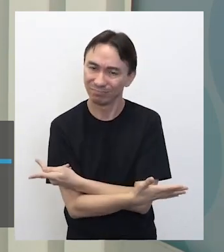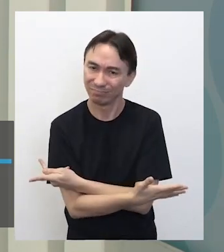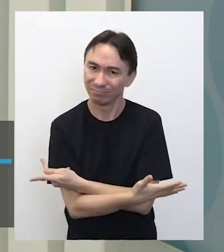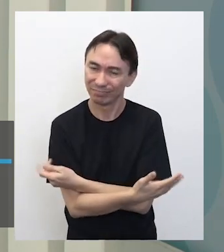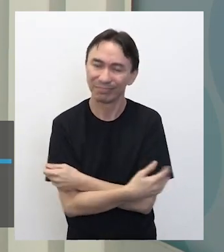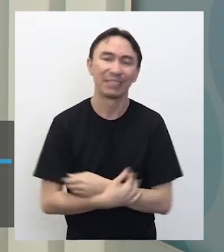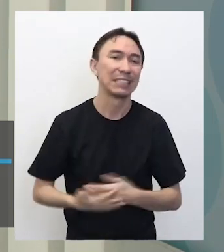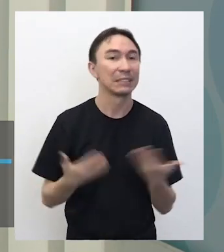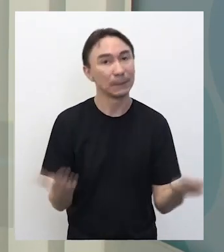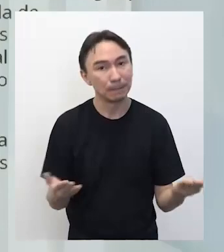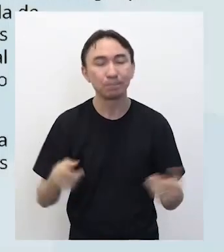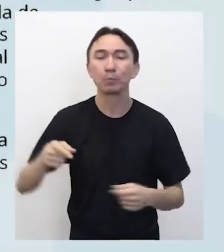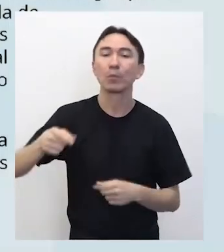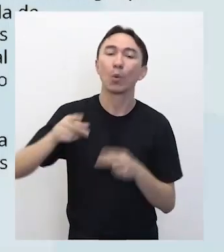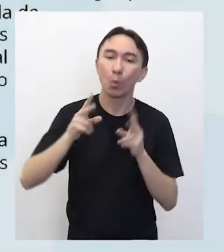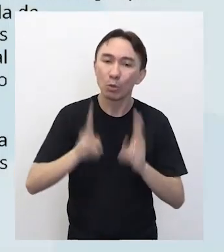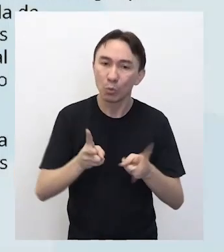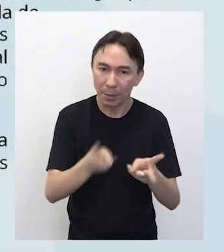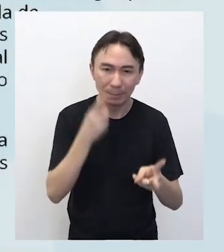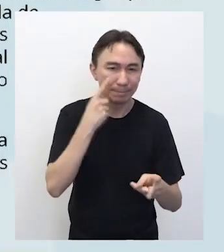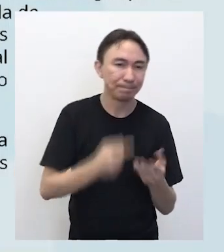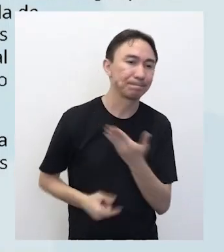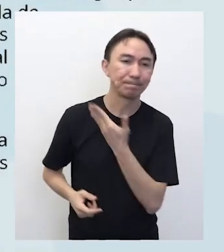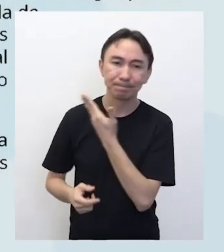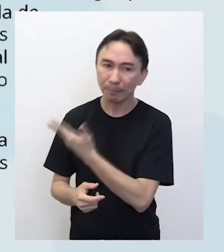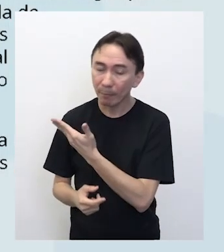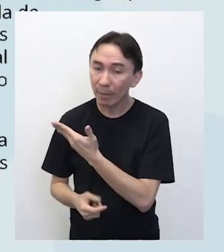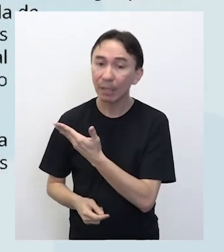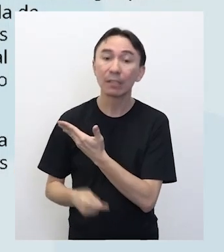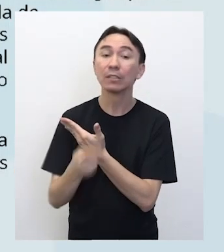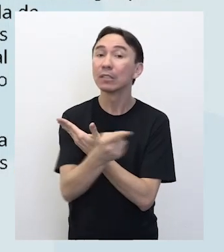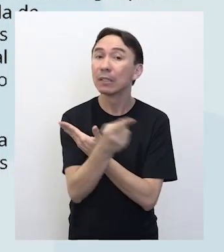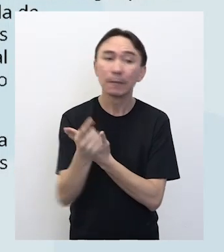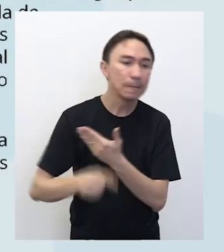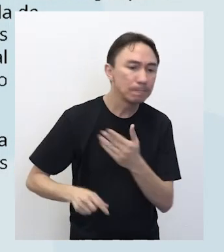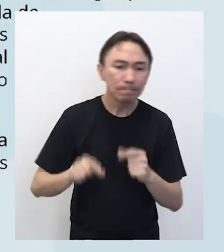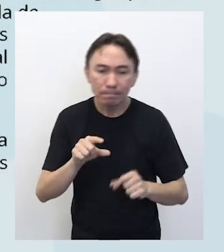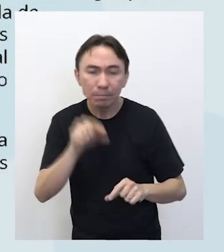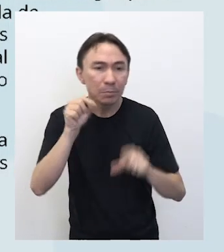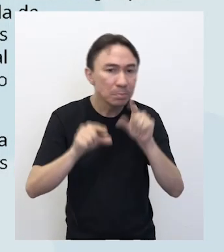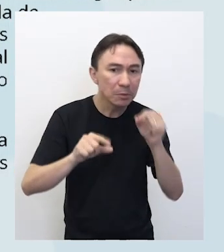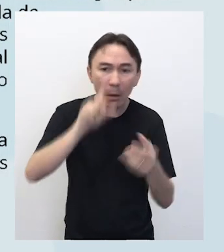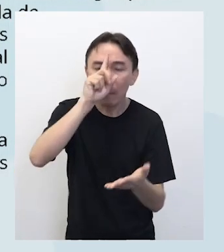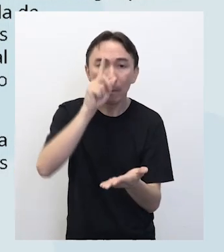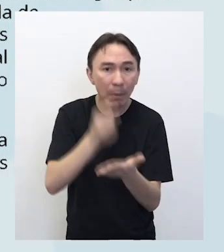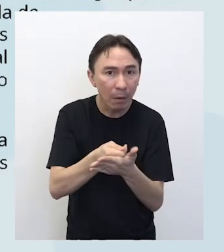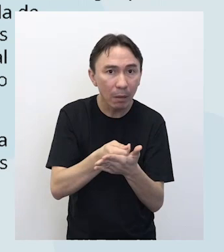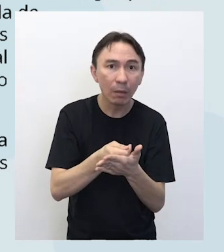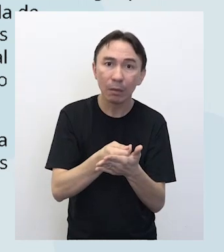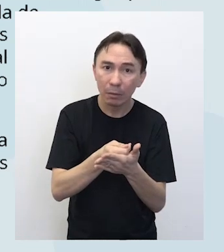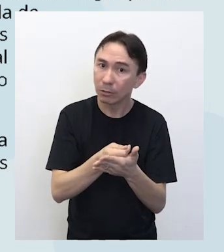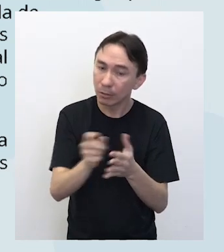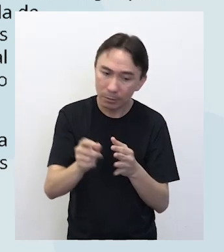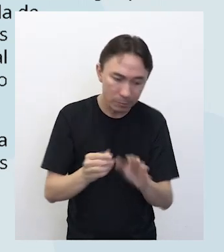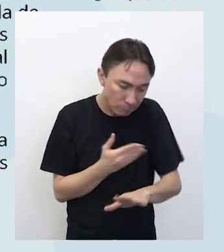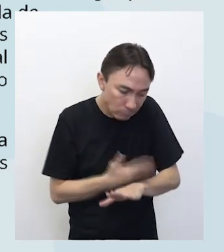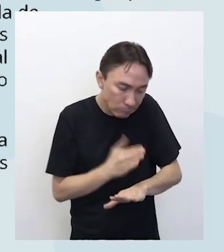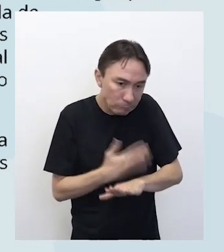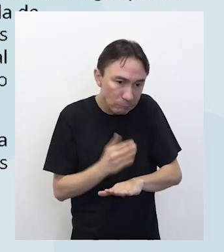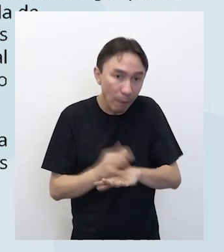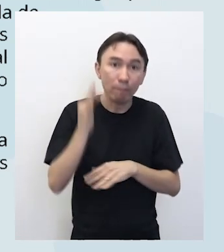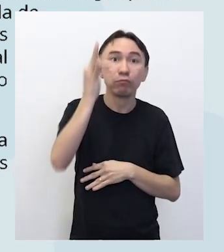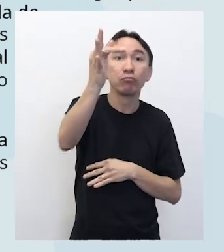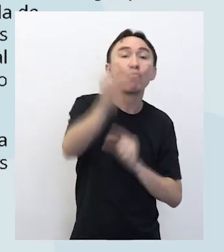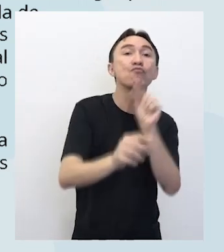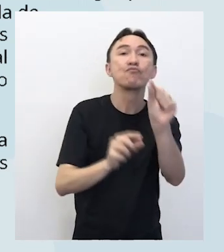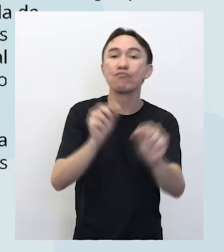nossa aula na tela, por favor, fazer escolhas e se preparar para o futuro, né? Se tem algo que a gente fala